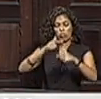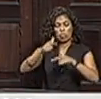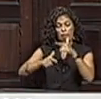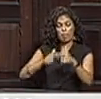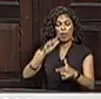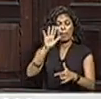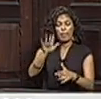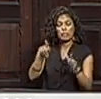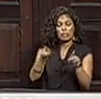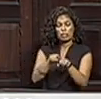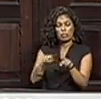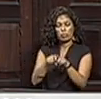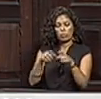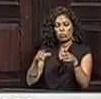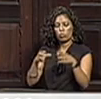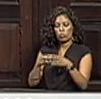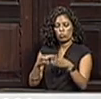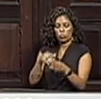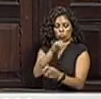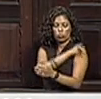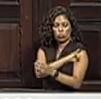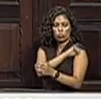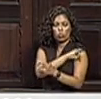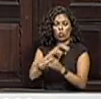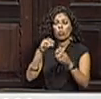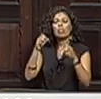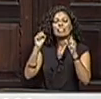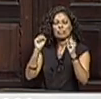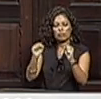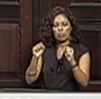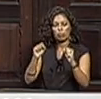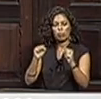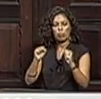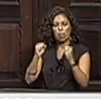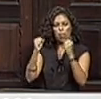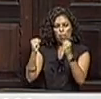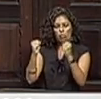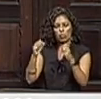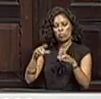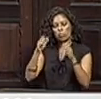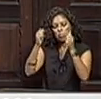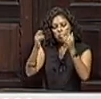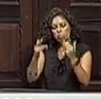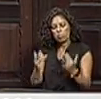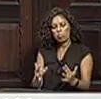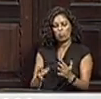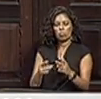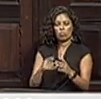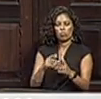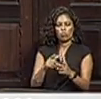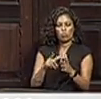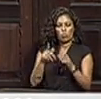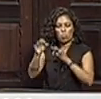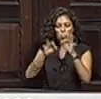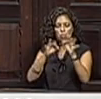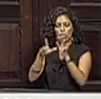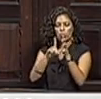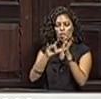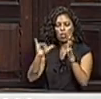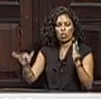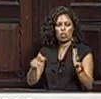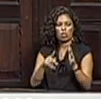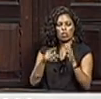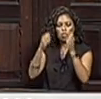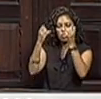Não é razoável imaginar que o chefe do Poder Executivo do Rio de Janeiro possa propor uma mensagem com